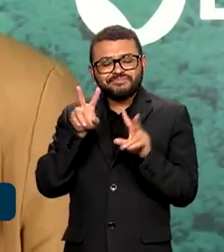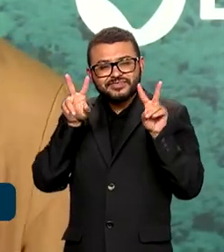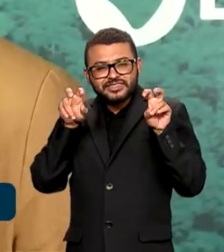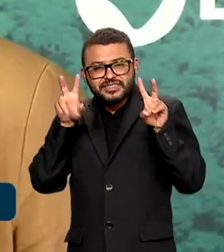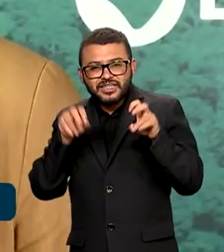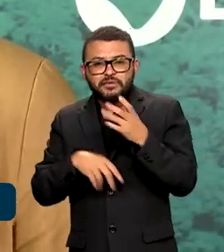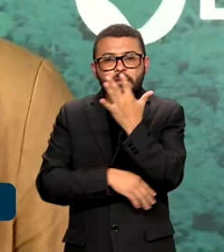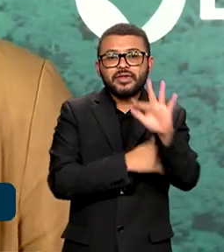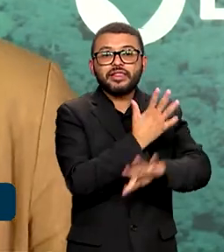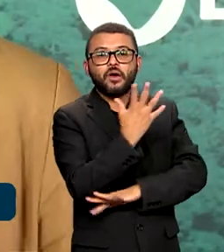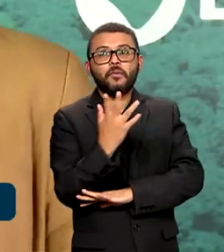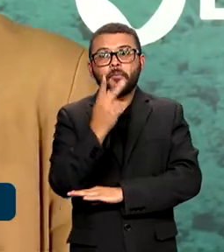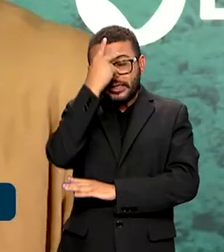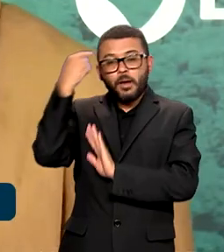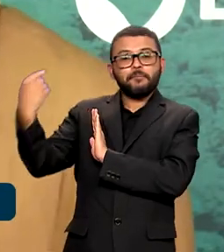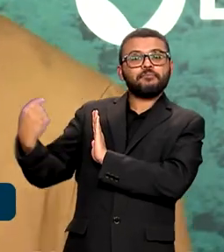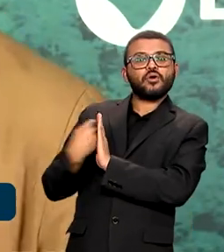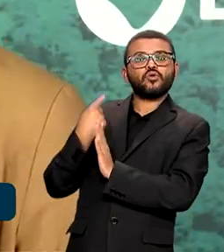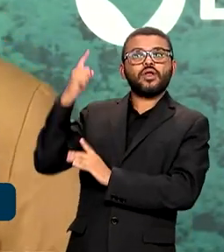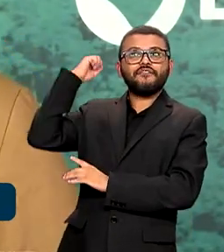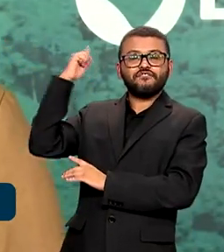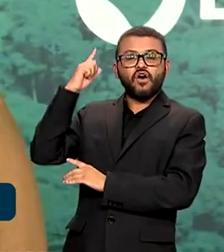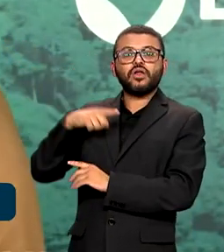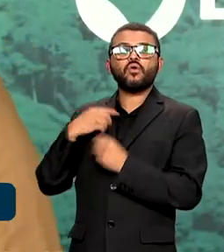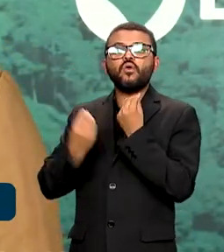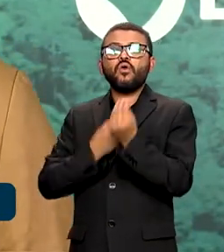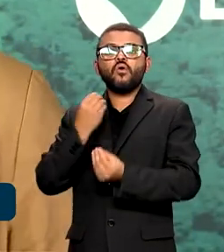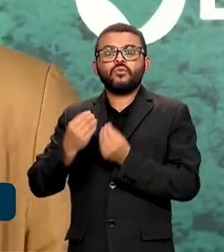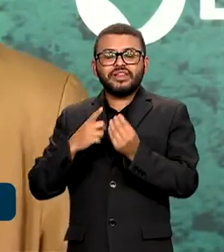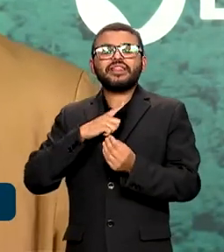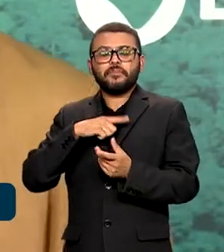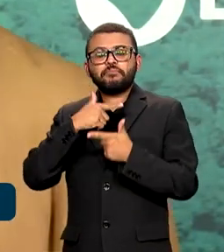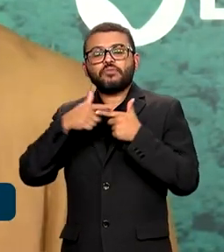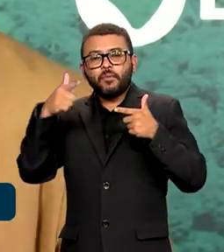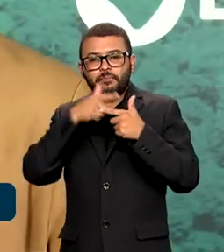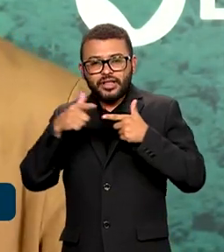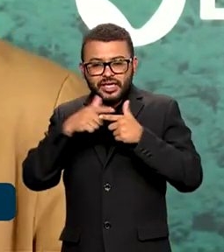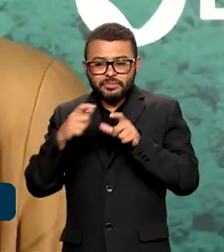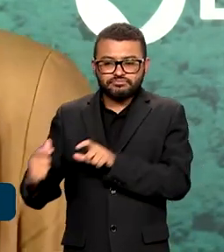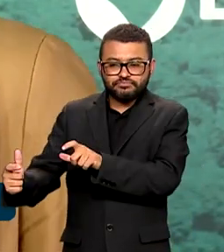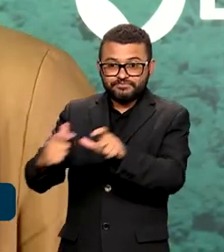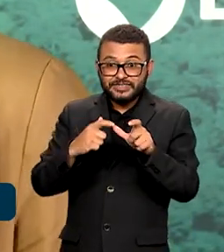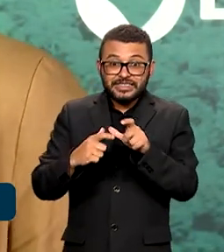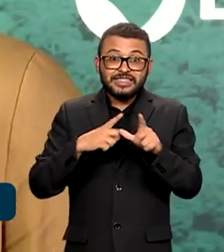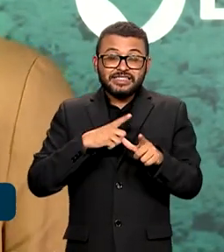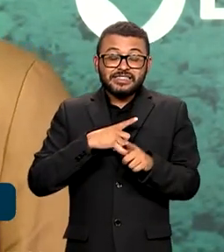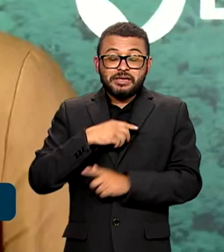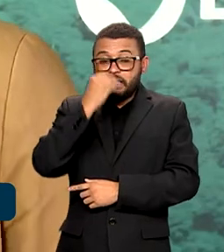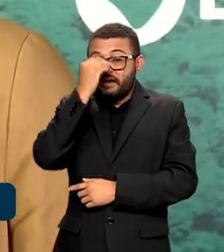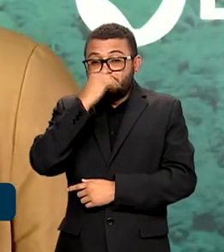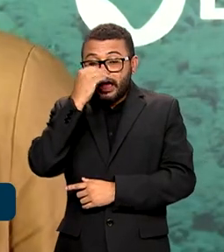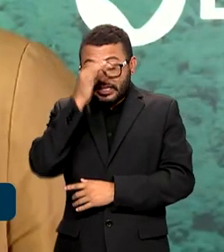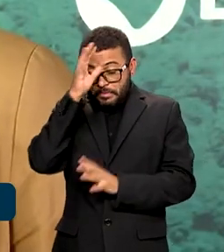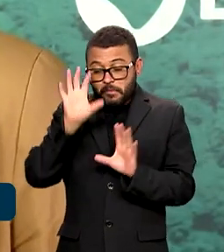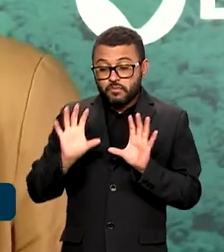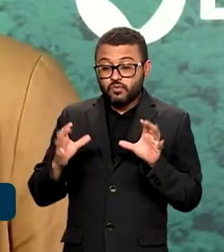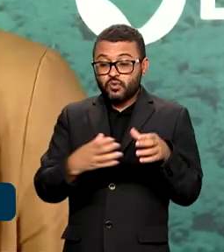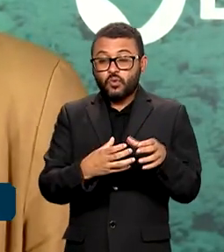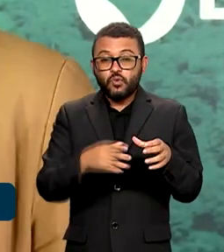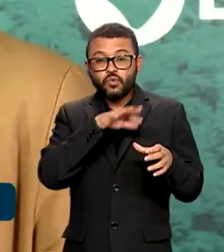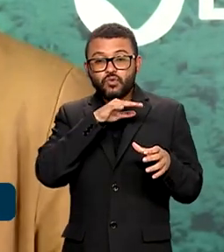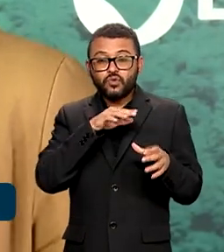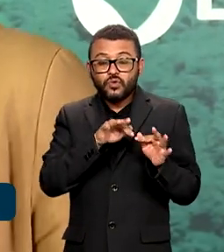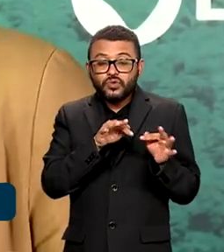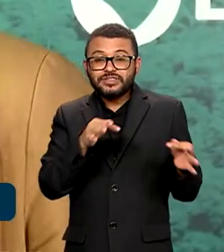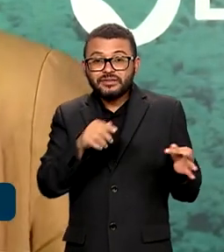Alguém perguntava lá fora agora o que é, né, esse racismo ambiental. A gente sabe que isso vai sempre arrebentar no lado mais fraco, como a gente fala cotidianamente, que é